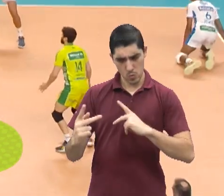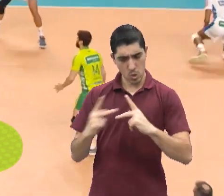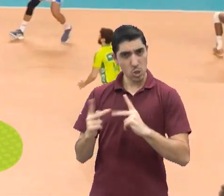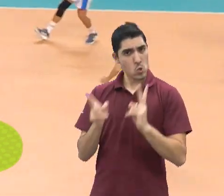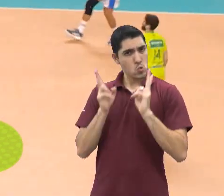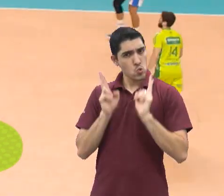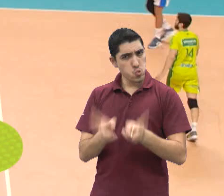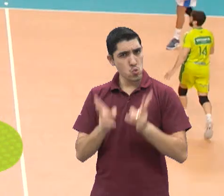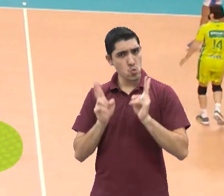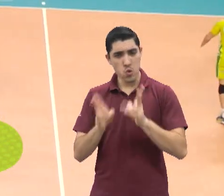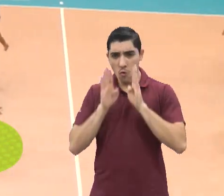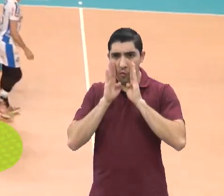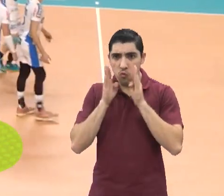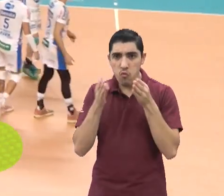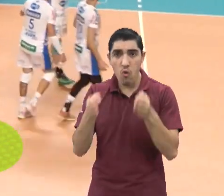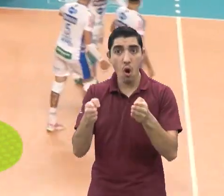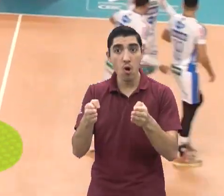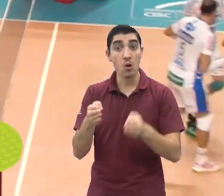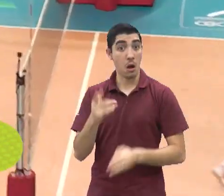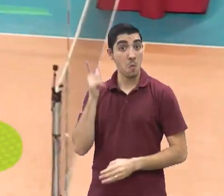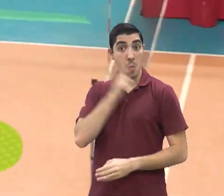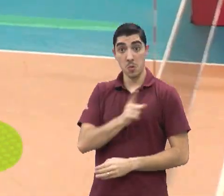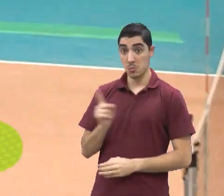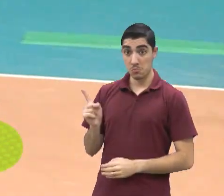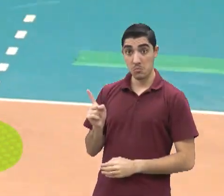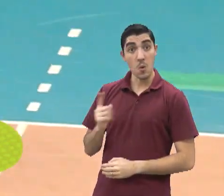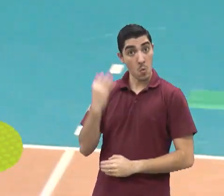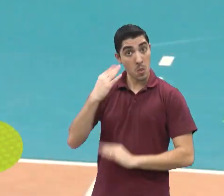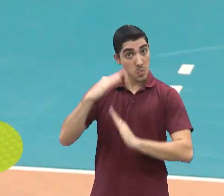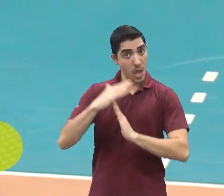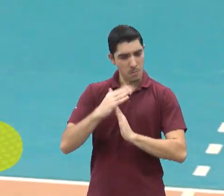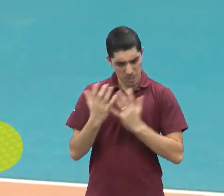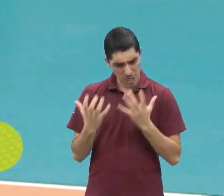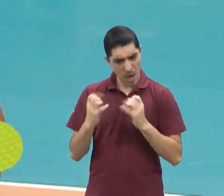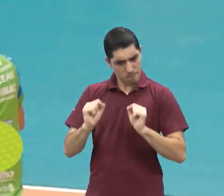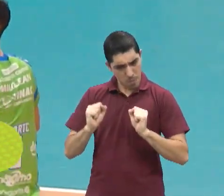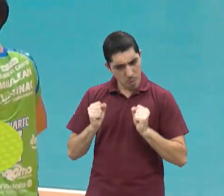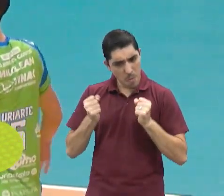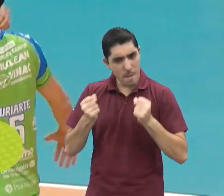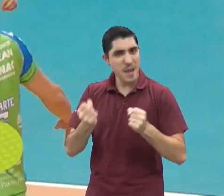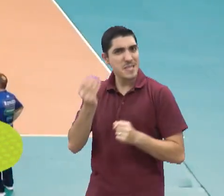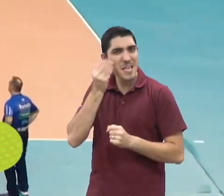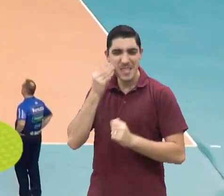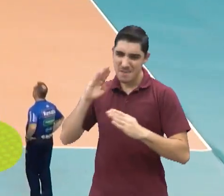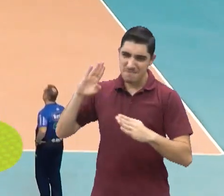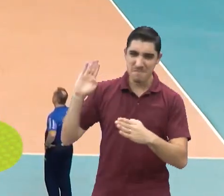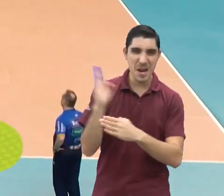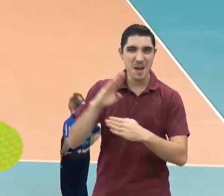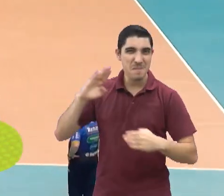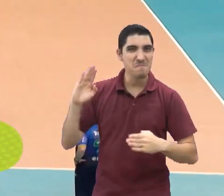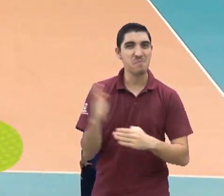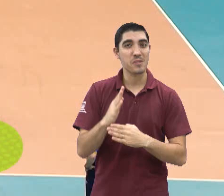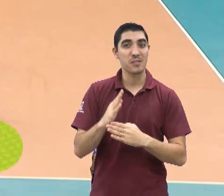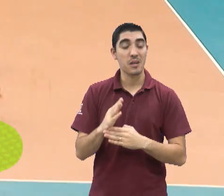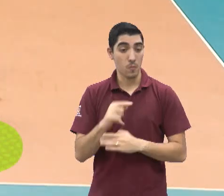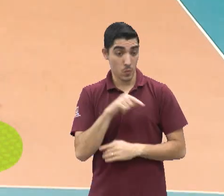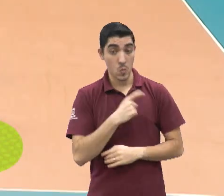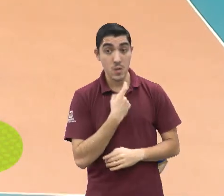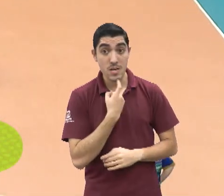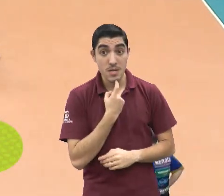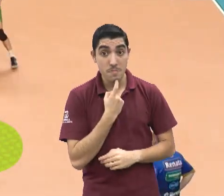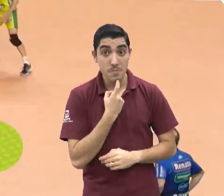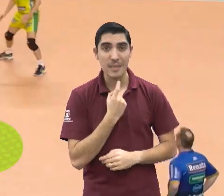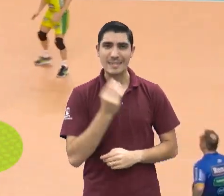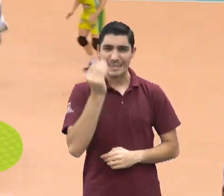do set anterior, o São José entrou no quarto período disposto a levar o jogo para o tie-break. Do outro lado, o Campinas